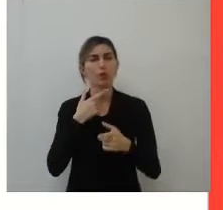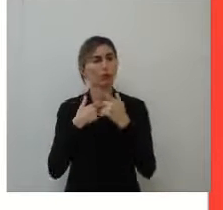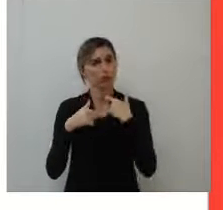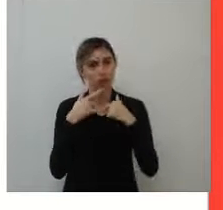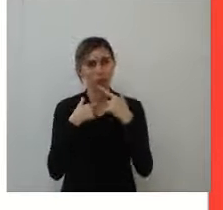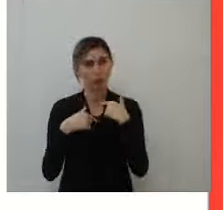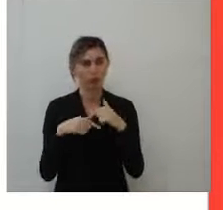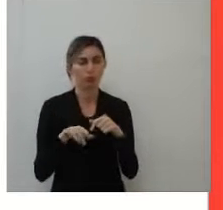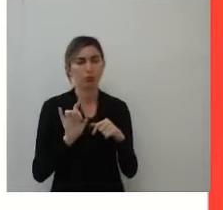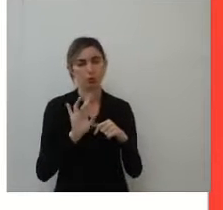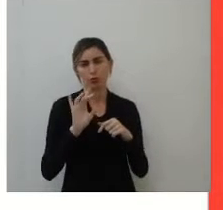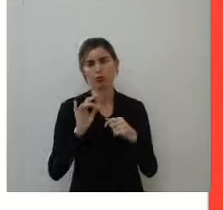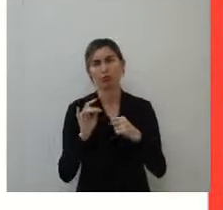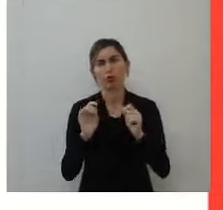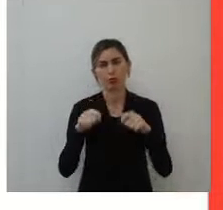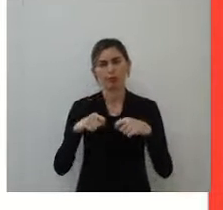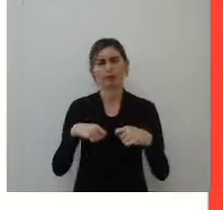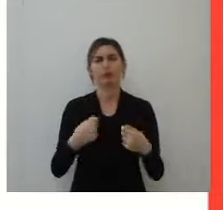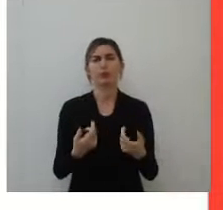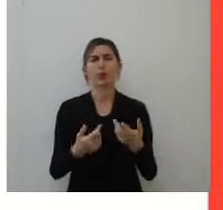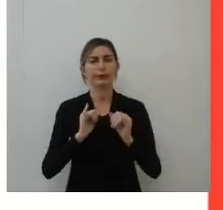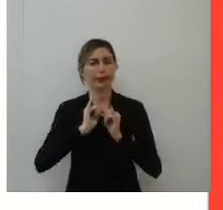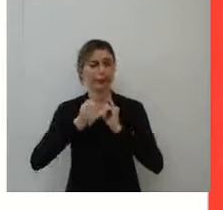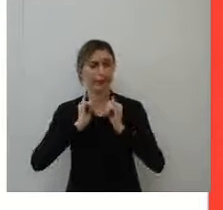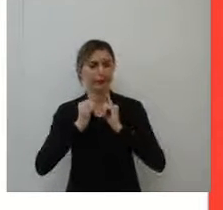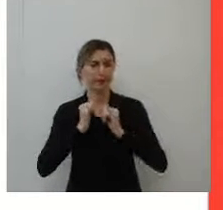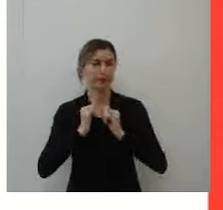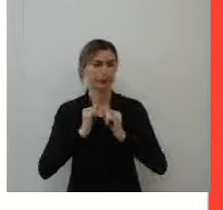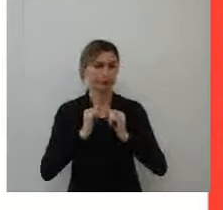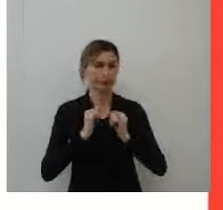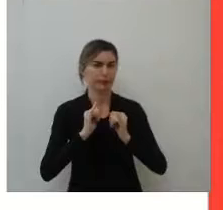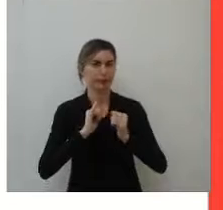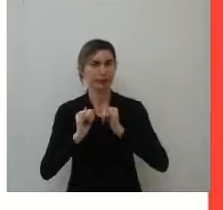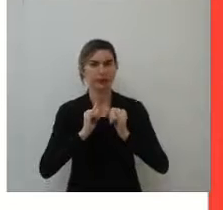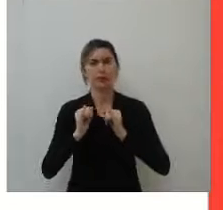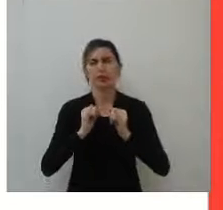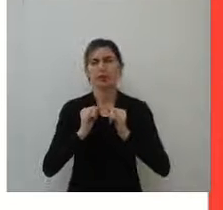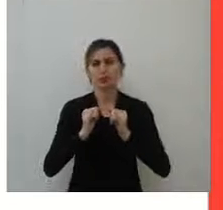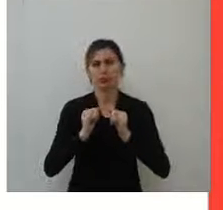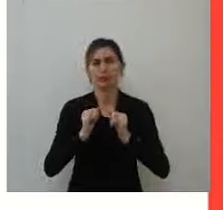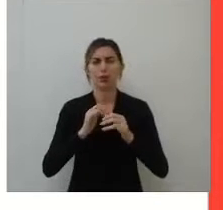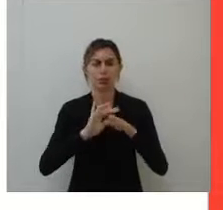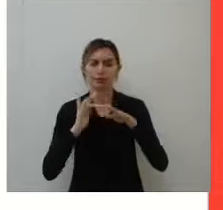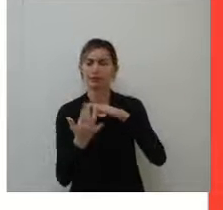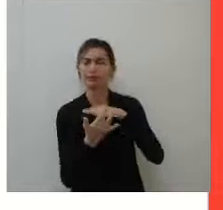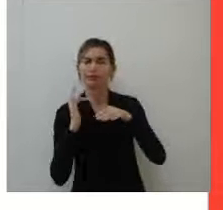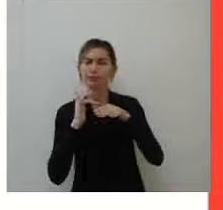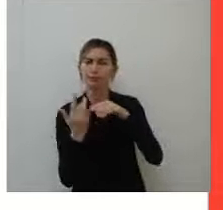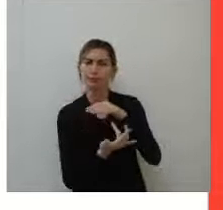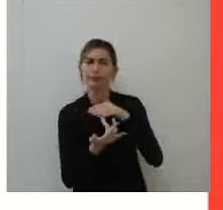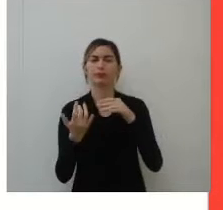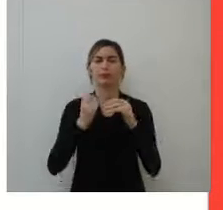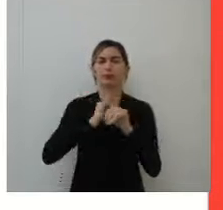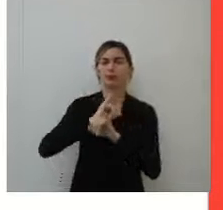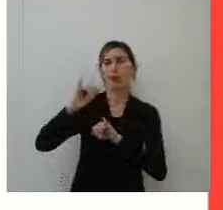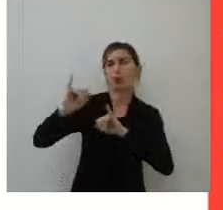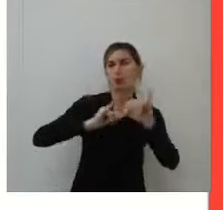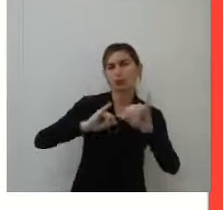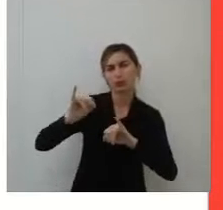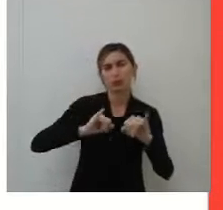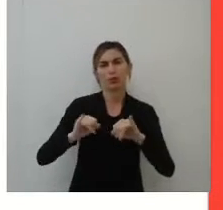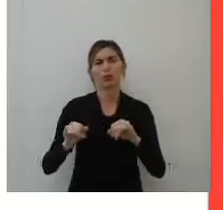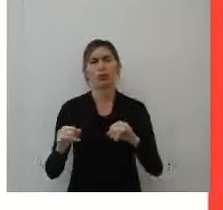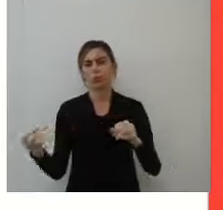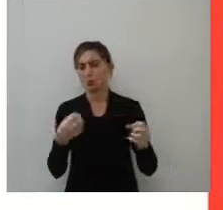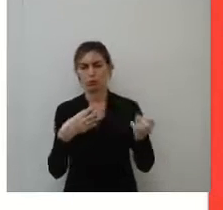desejado, só foi viabilizada com a internet, tá? A integração por meio das redes sociais, da informação e